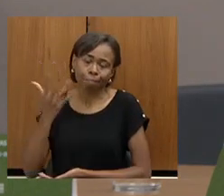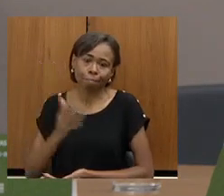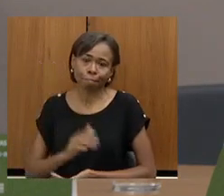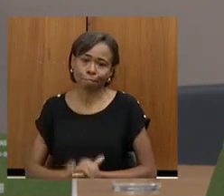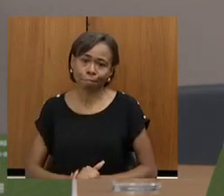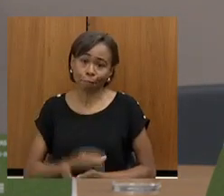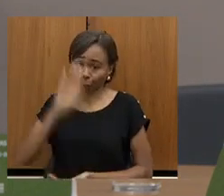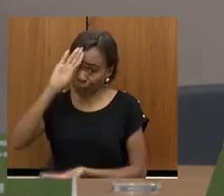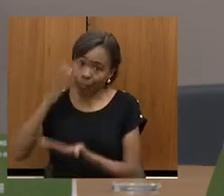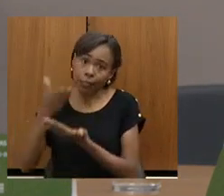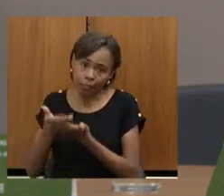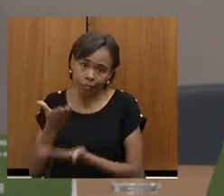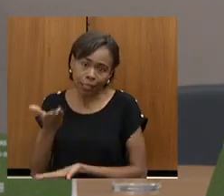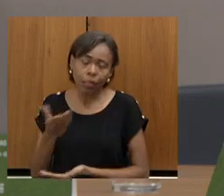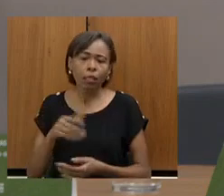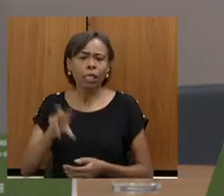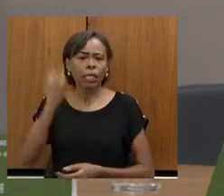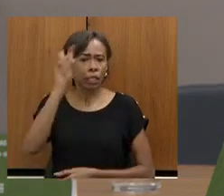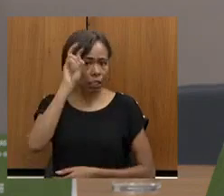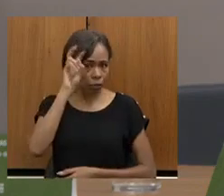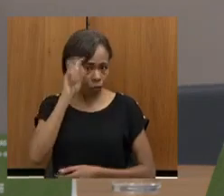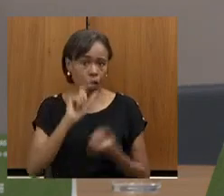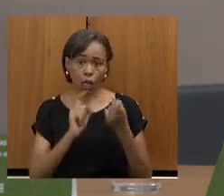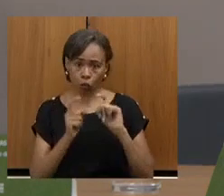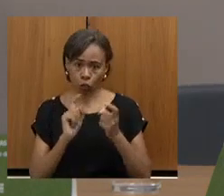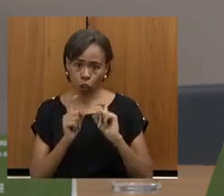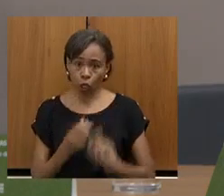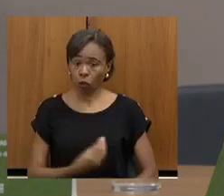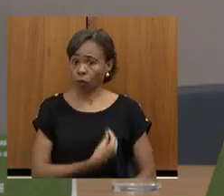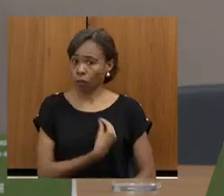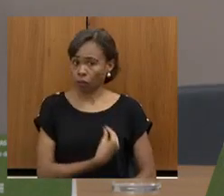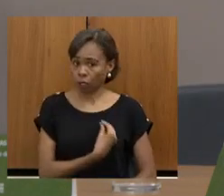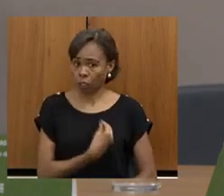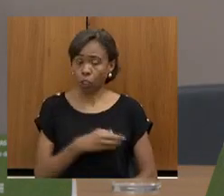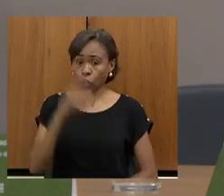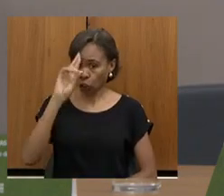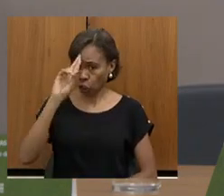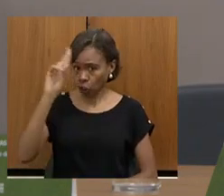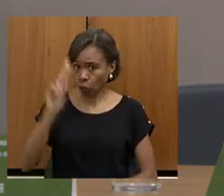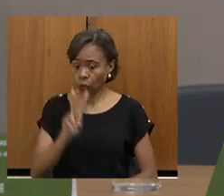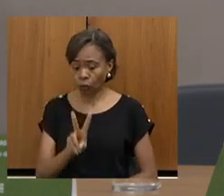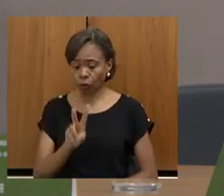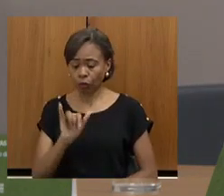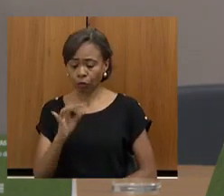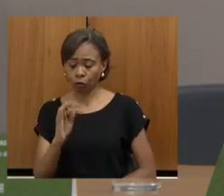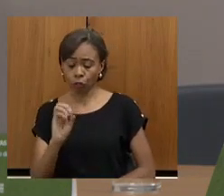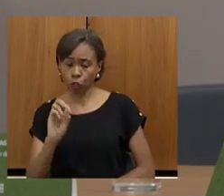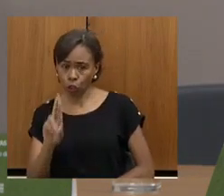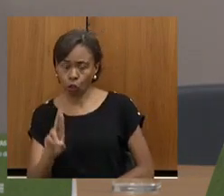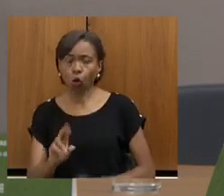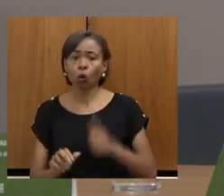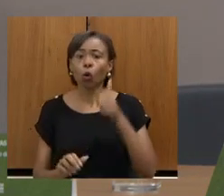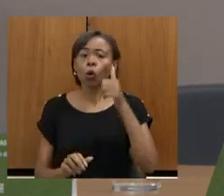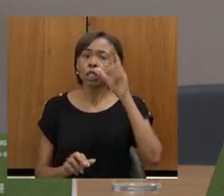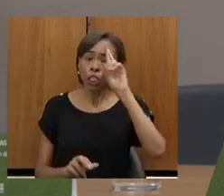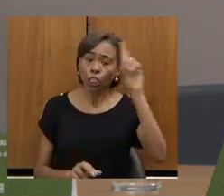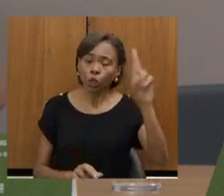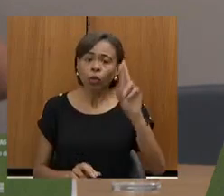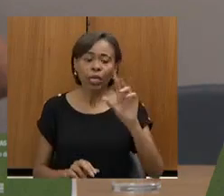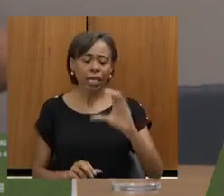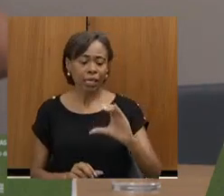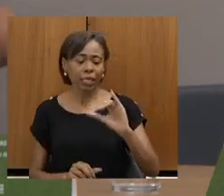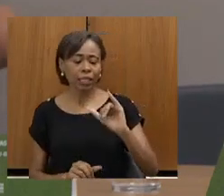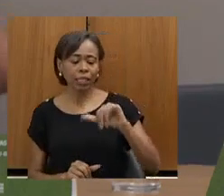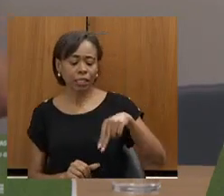E a reunião de quinta-feira, onde estavam presentes o diretor Vitor, a diretora Cíntia e